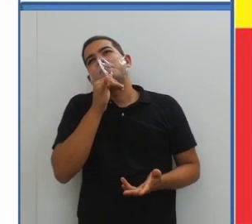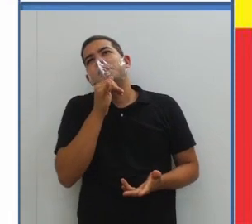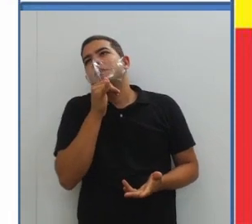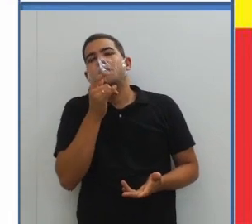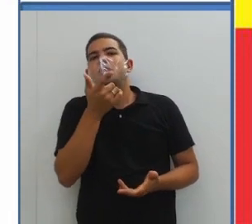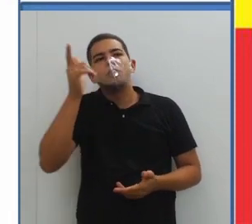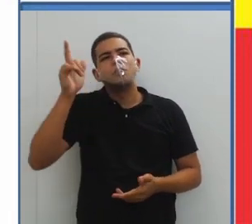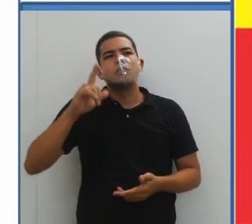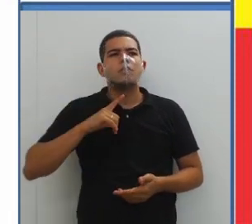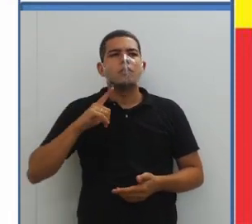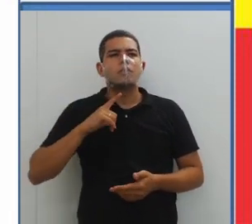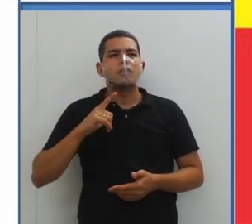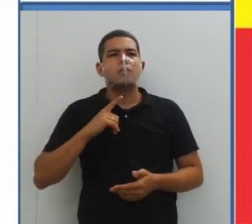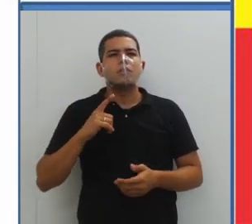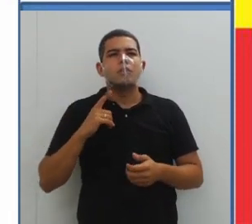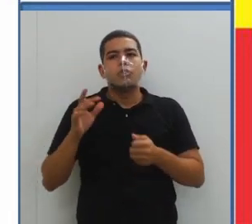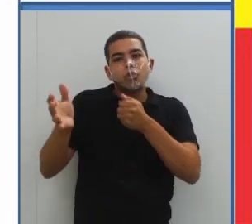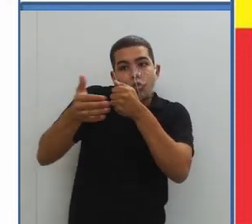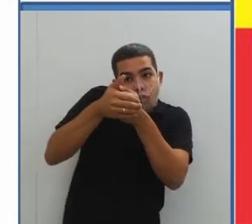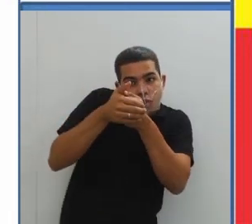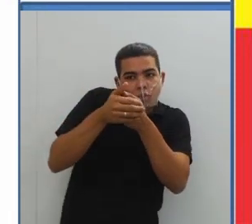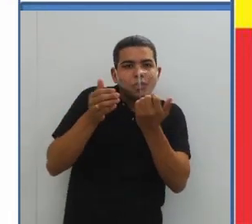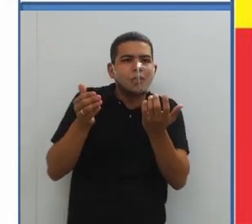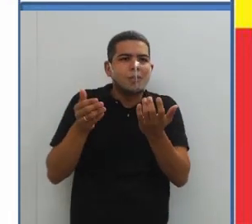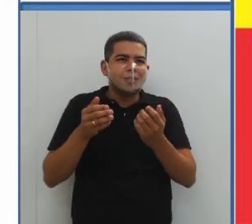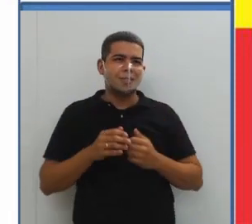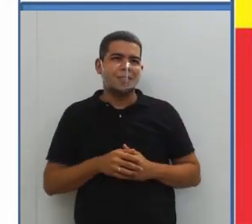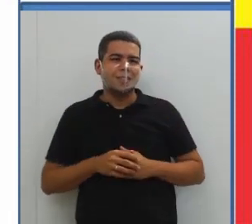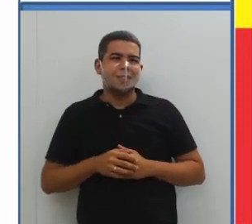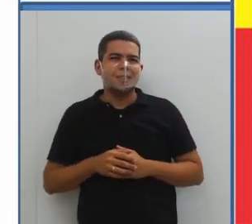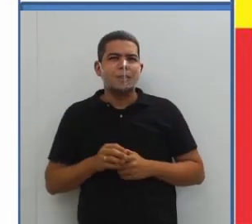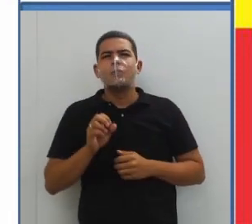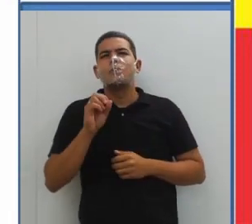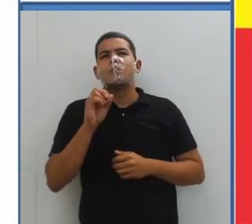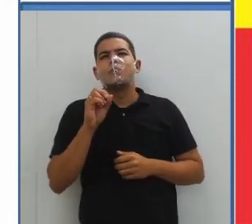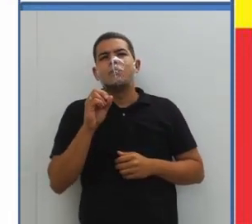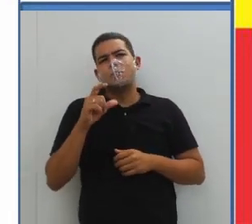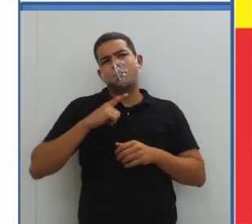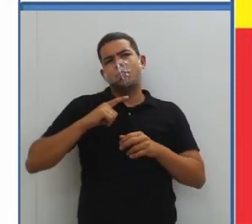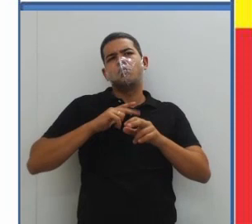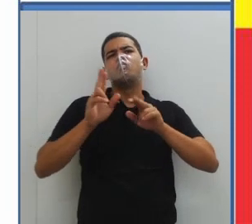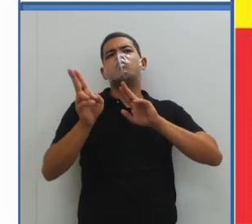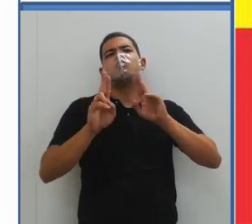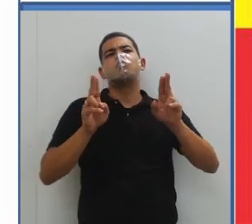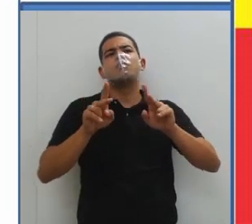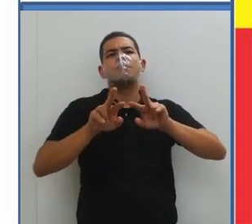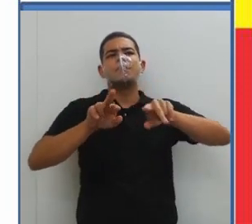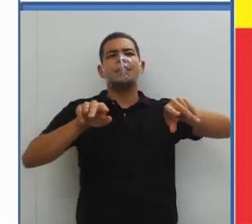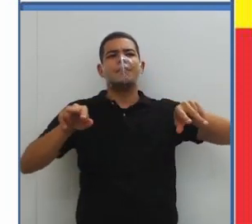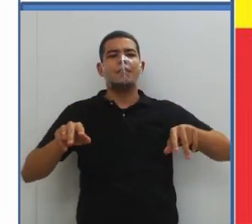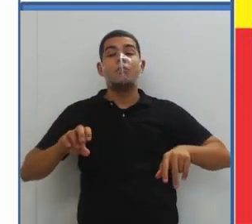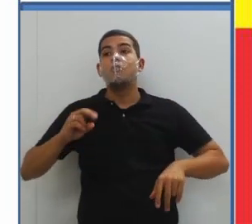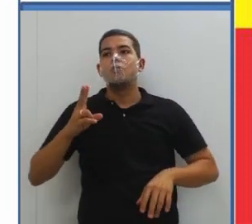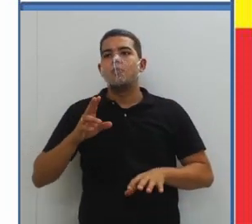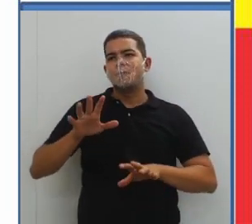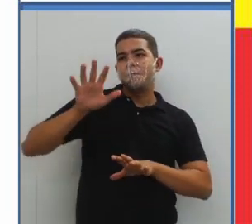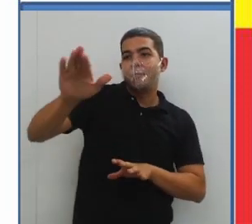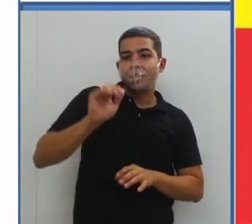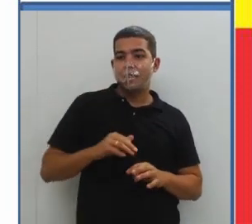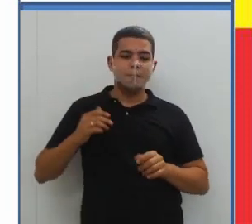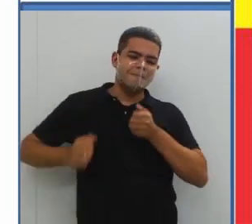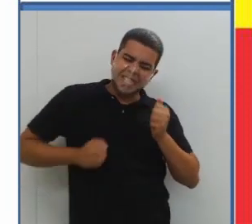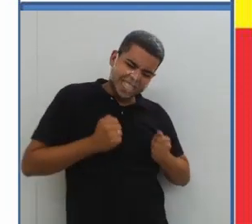podem coincidir com jogos como pega-se-esconder, ou esconde-esconde, ou pique-esconde, o pega-pegou